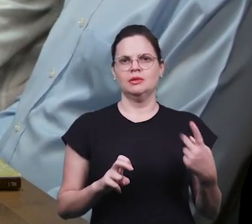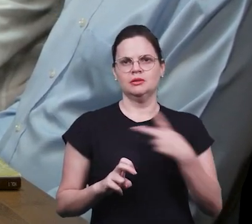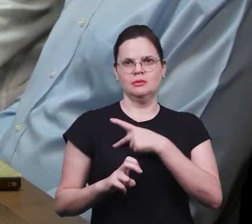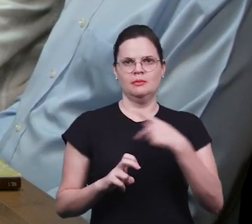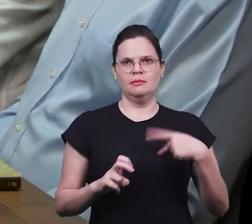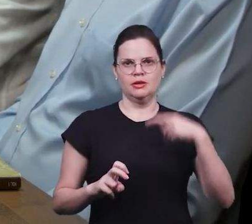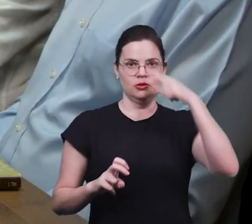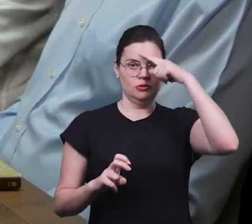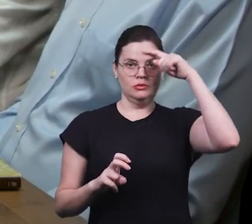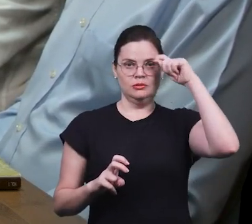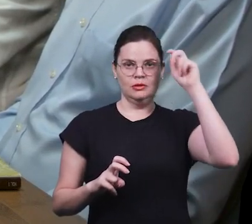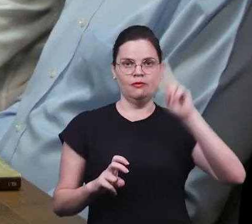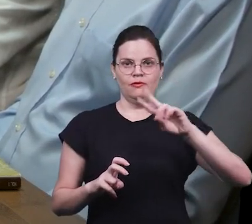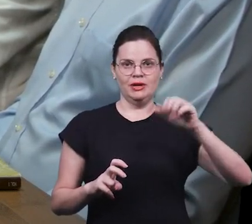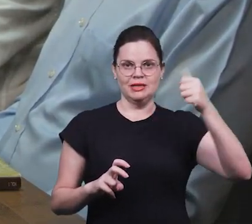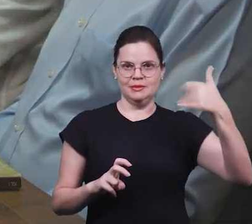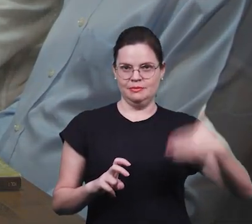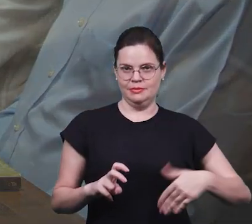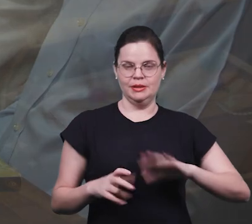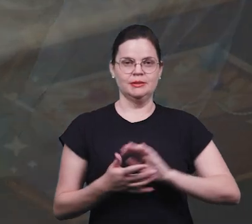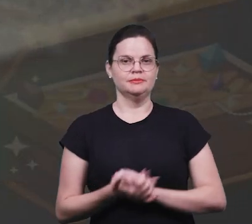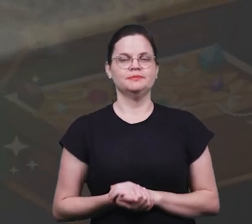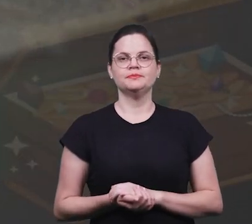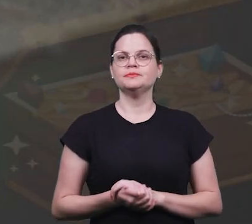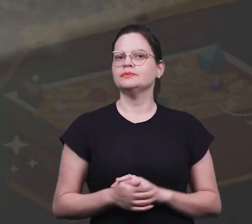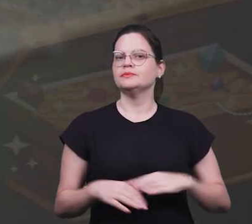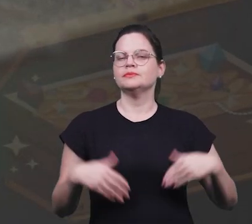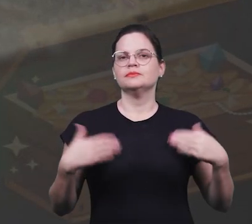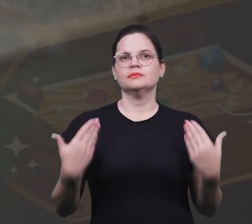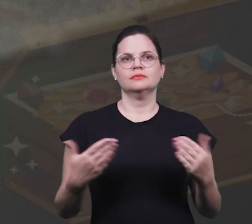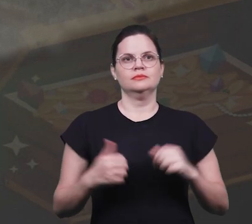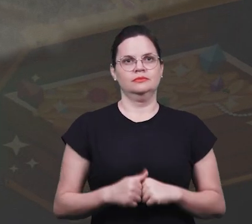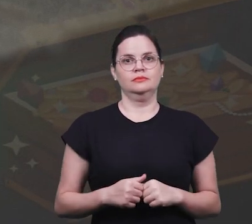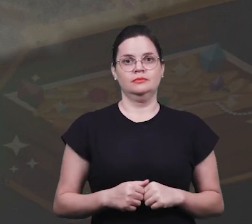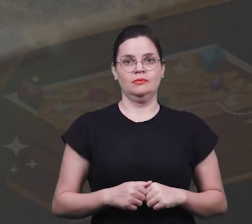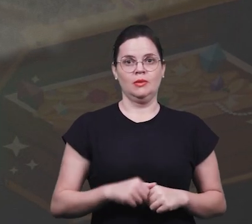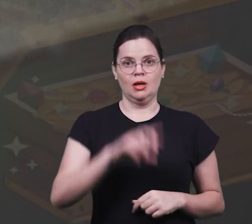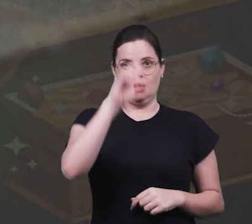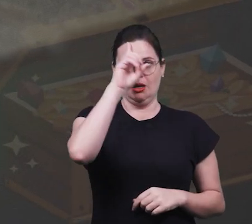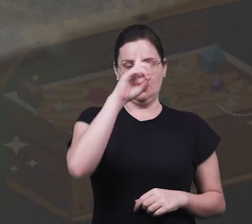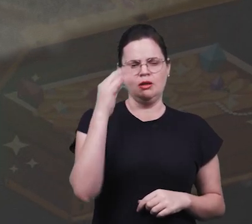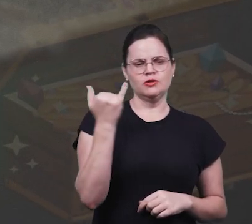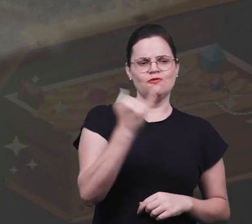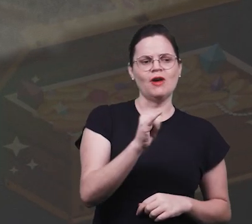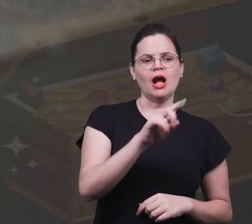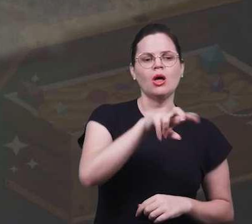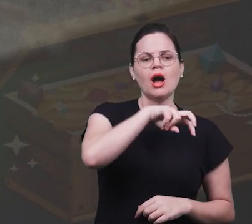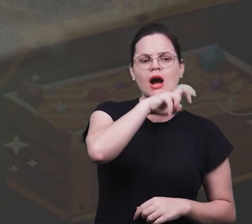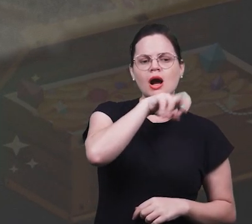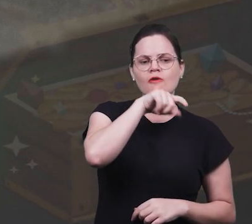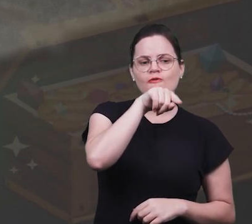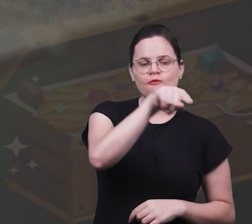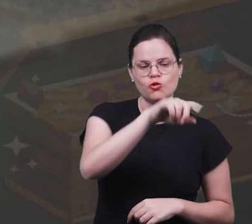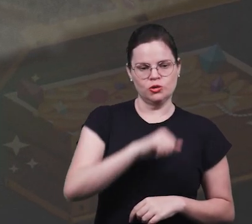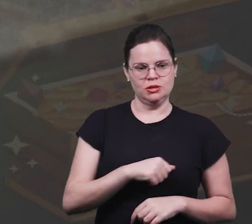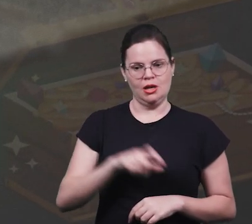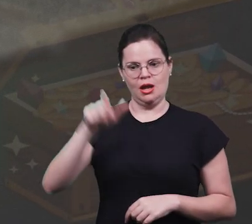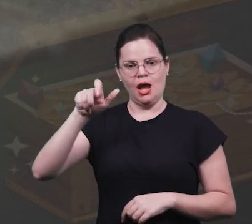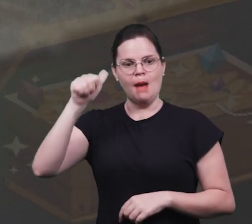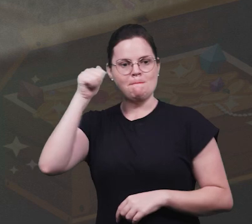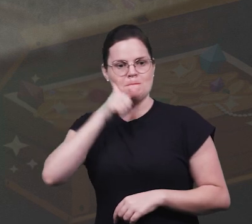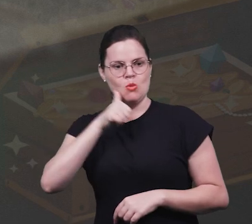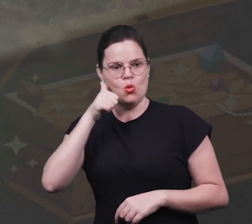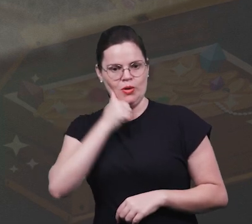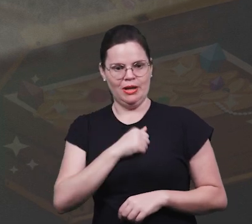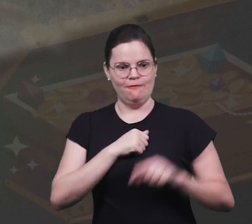vai fazer um comentário sobre ele. E diz assim o texto: "E porei inimizade entre ti e a mulher, e